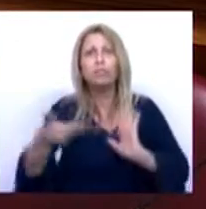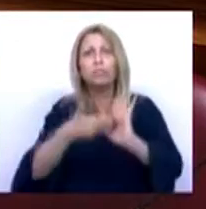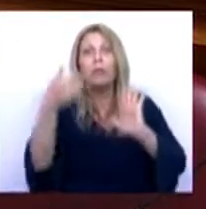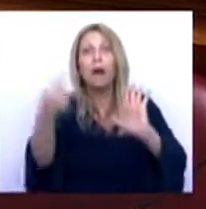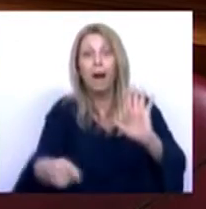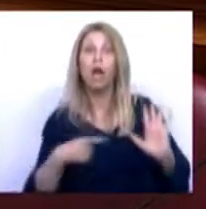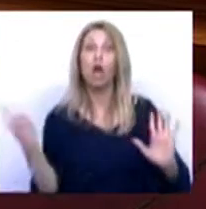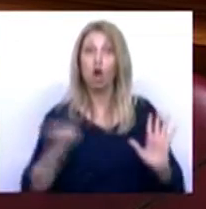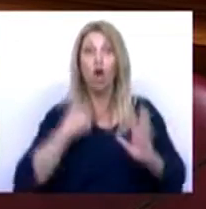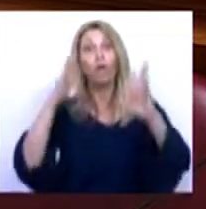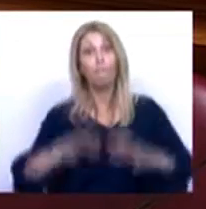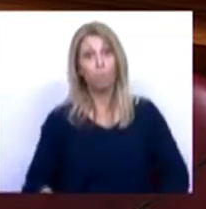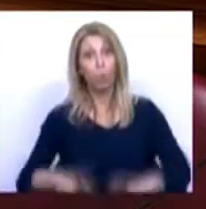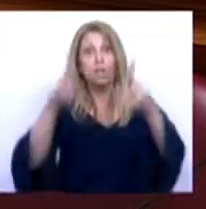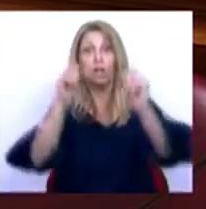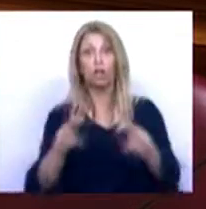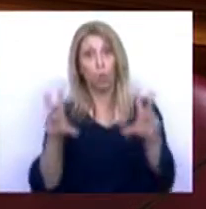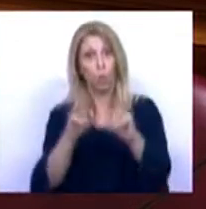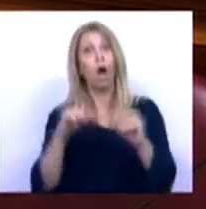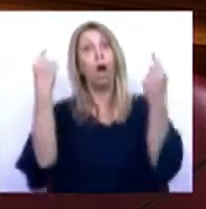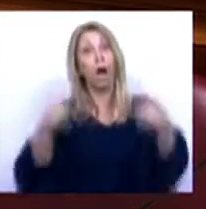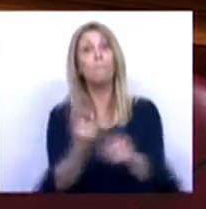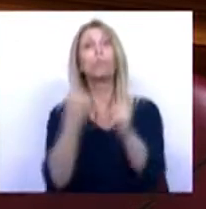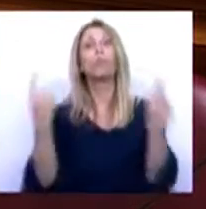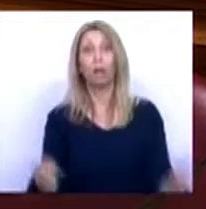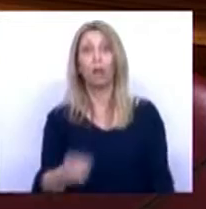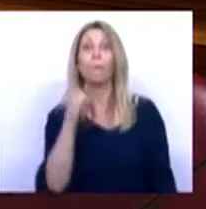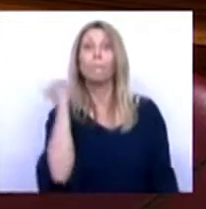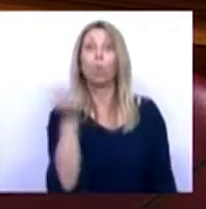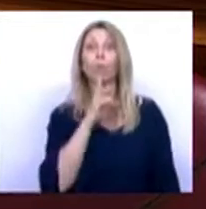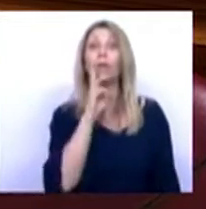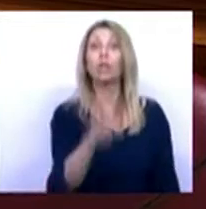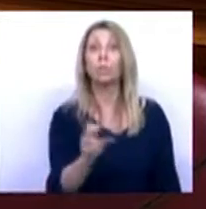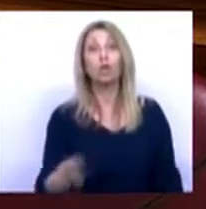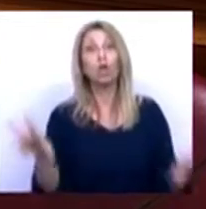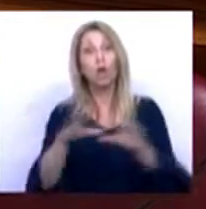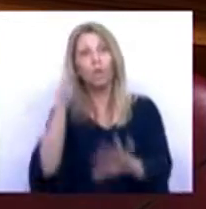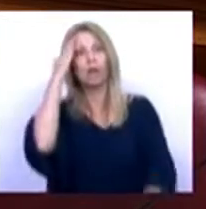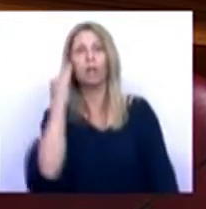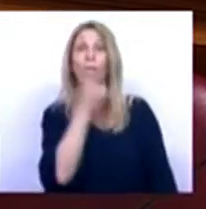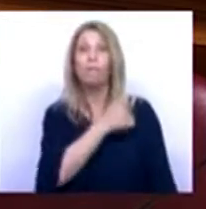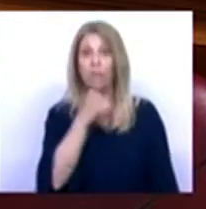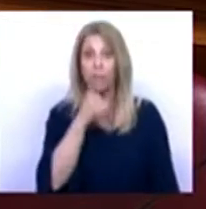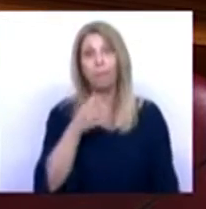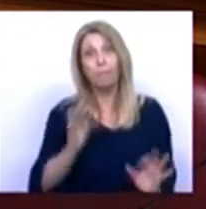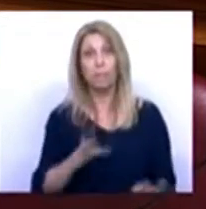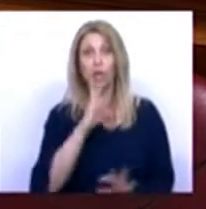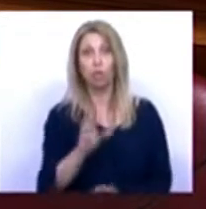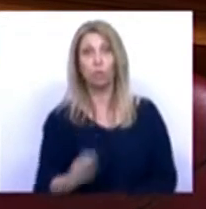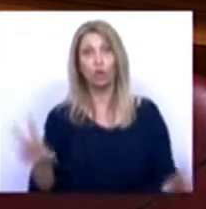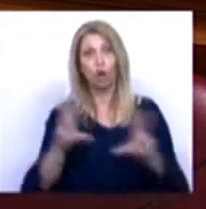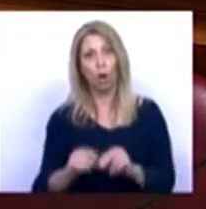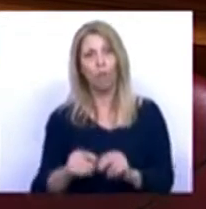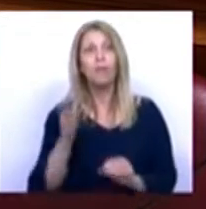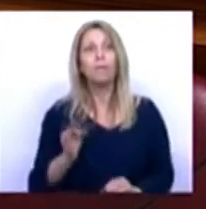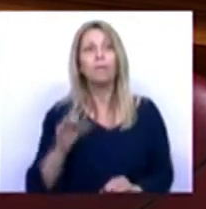somos progressistas porque estamos à procura de respostas novas. Achamos que as vítimas merecem respostas novas.